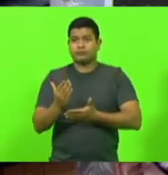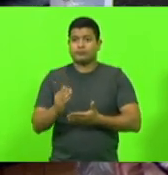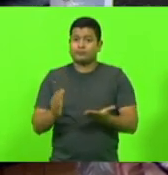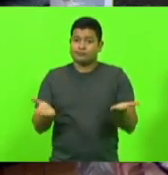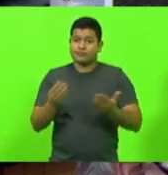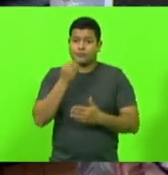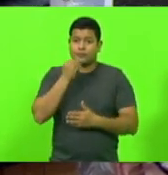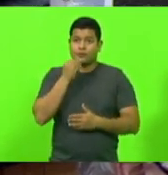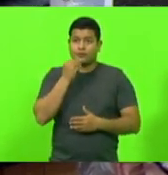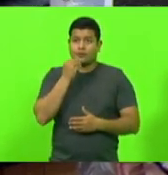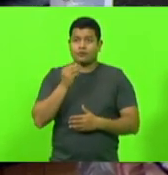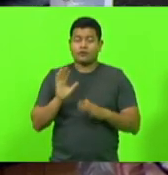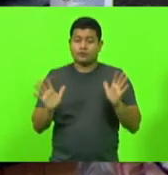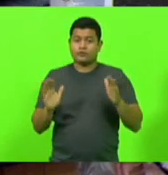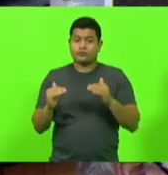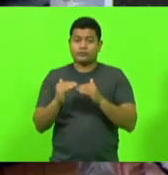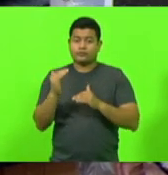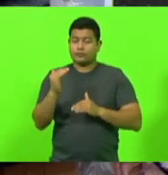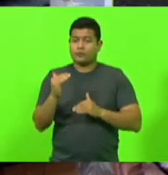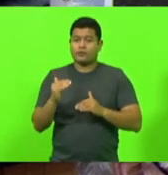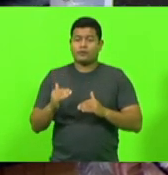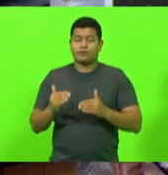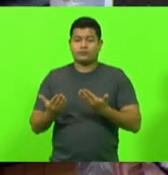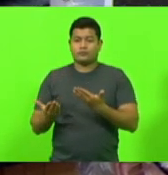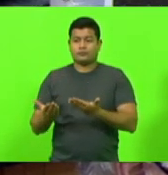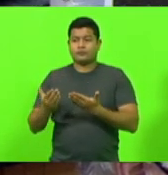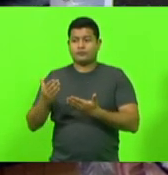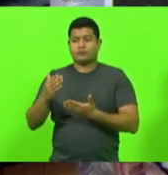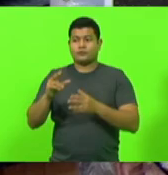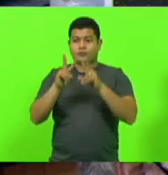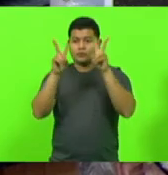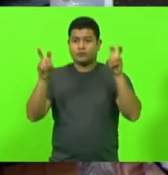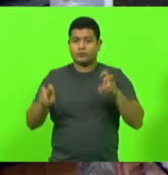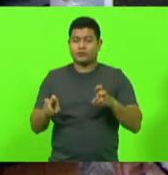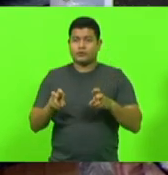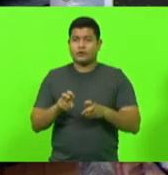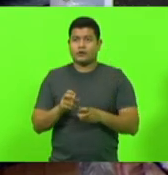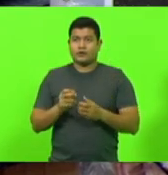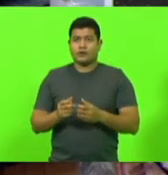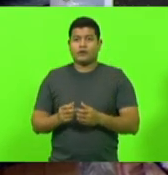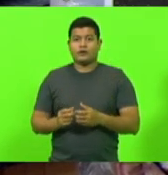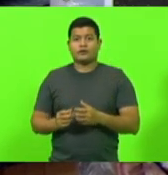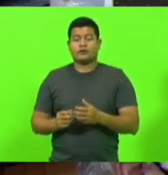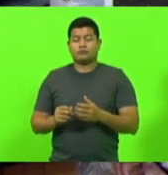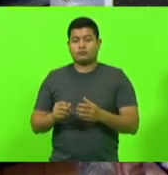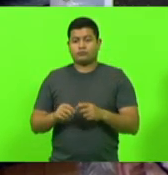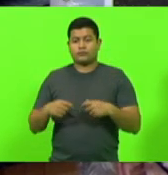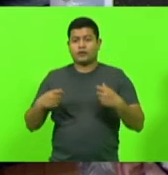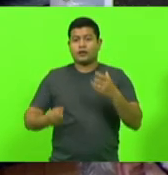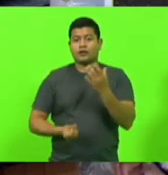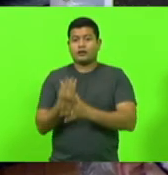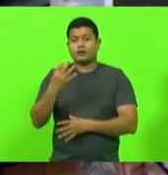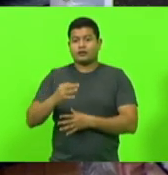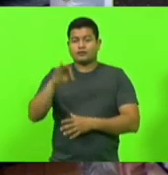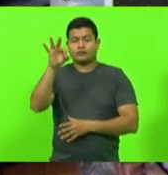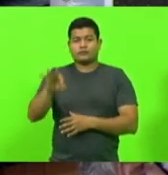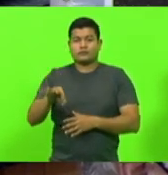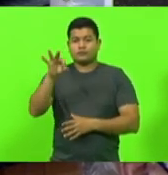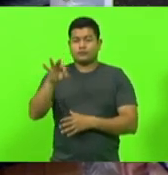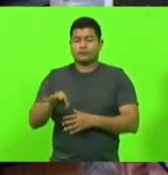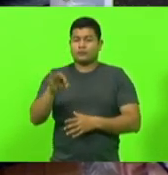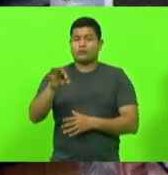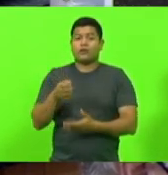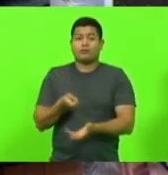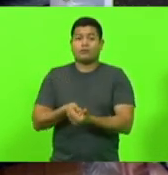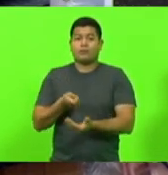eu já não concordo com o teor do projeto, que é um projeto de ação afirmativa, um projeto que estabelece cotas. Então, em essência, na minha concepção, é